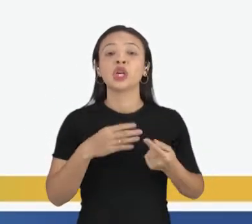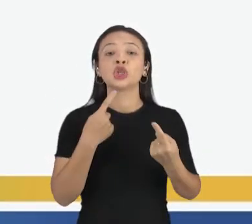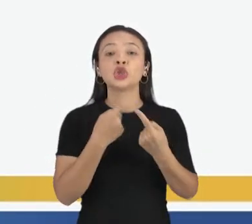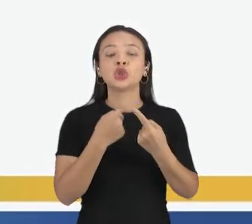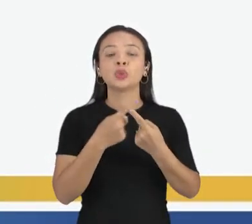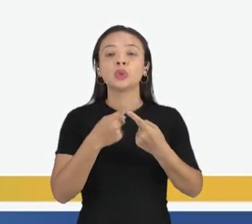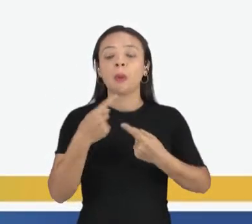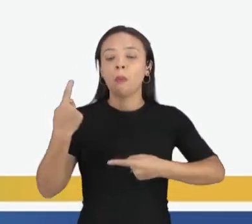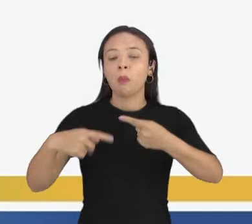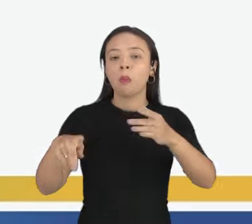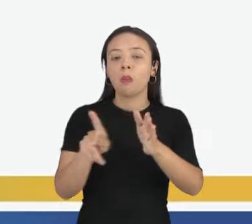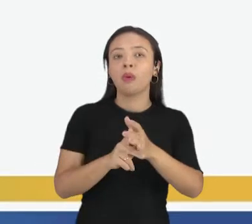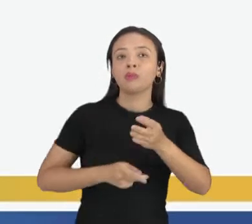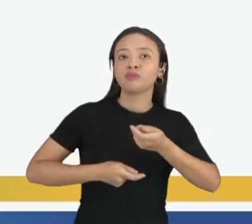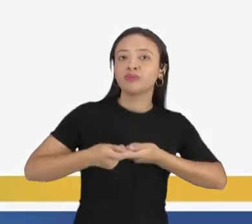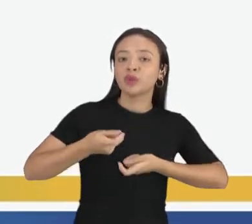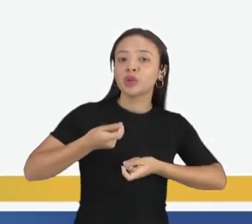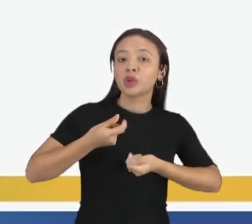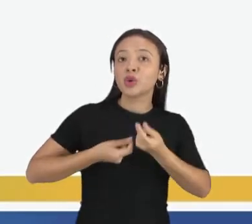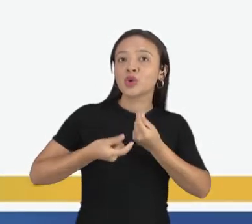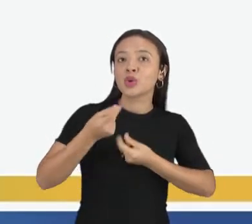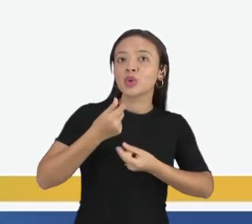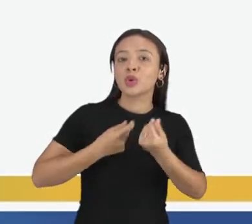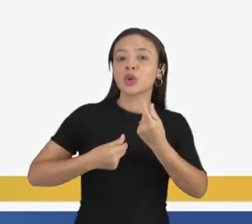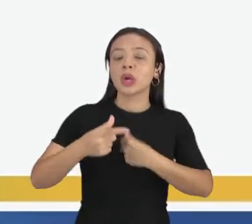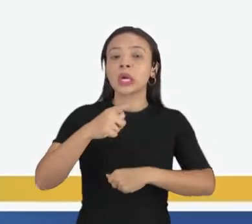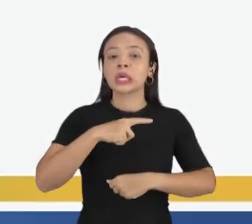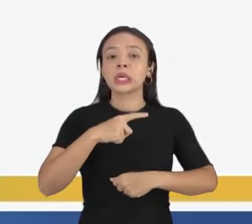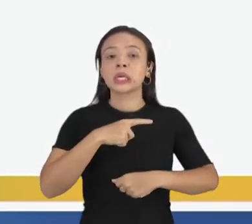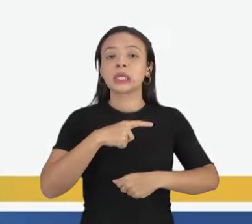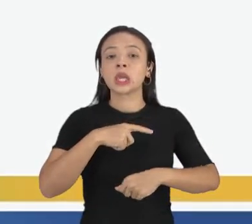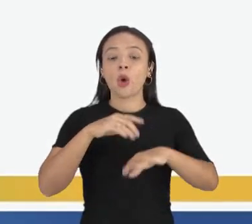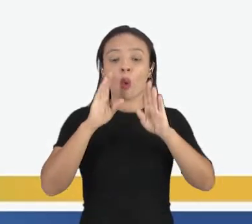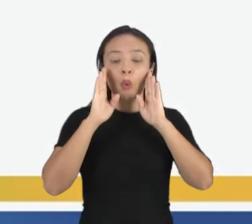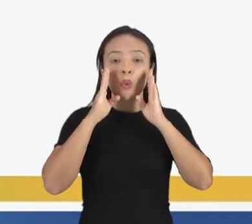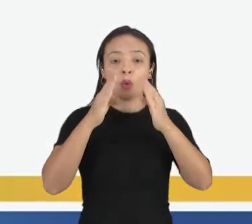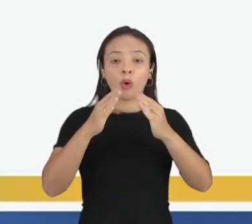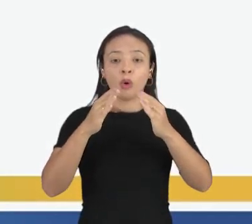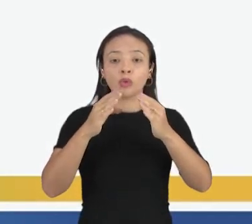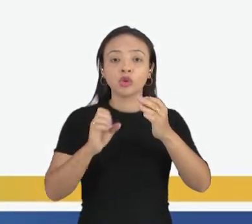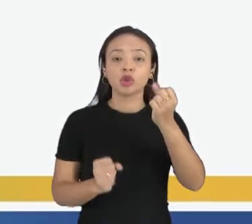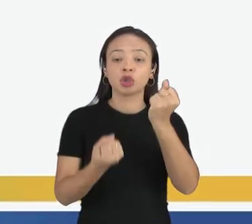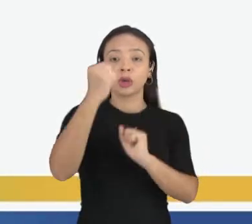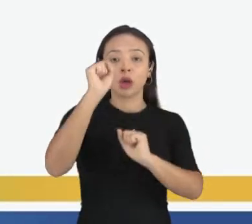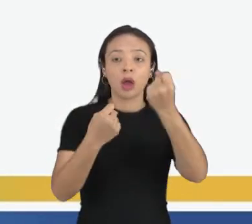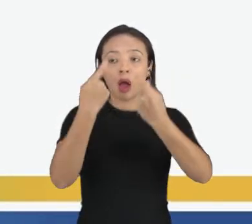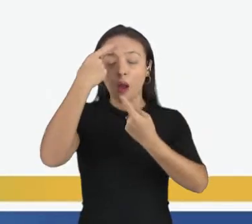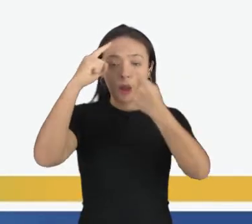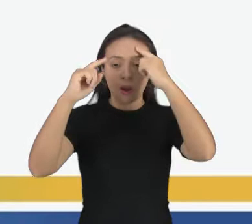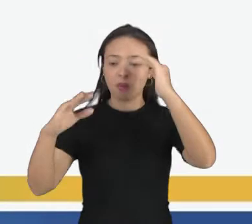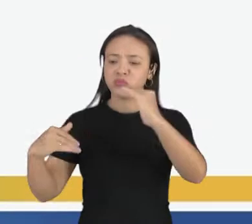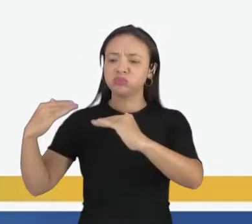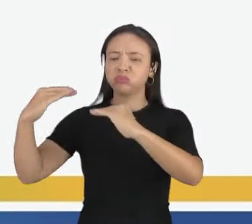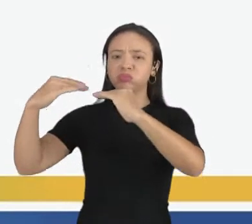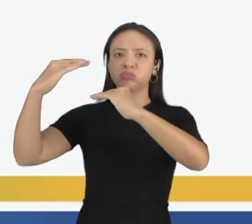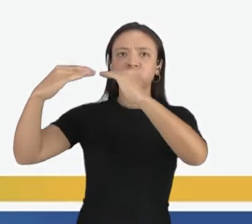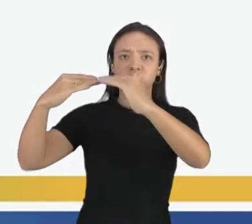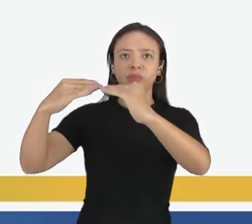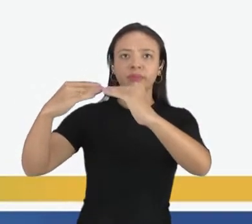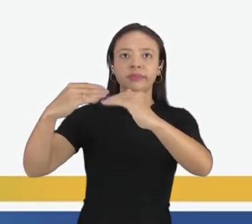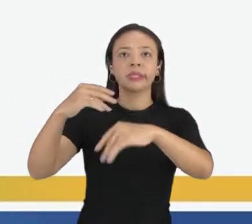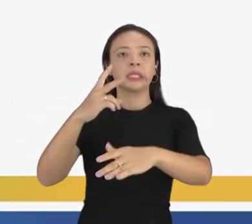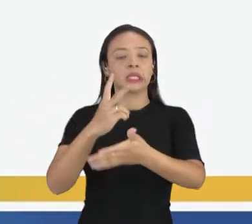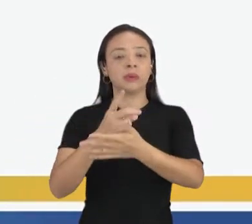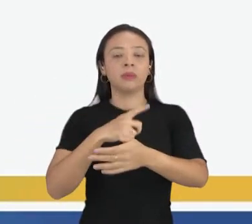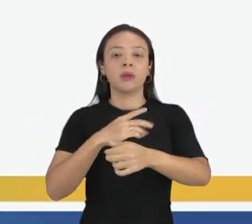política econômica baseada na meta de crescimento da produção industrial e da infraestrutura, com